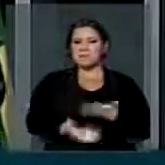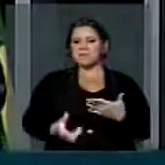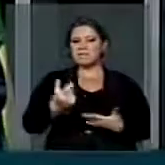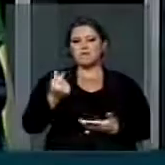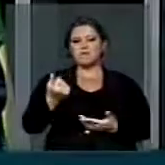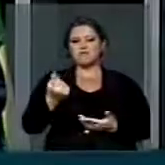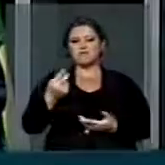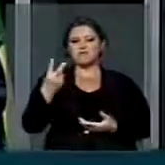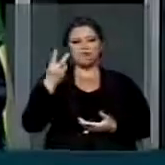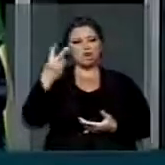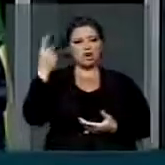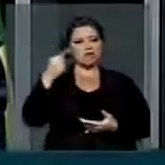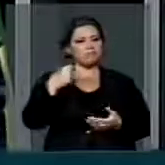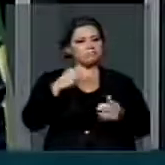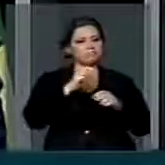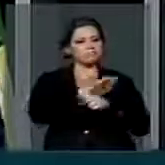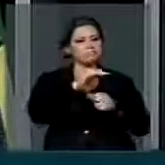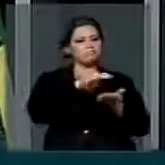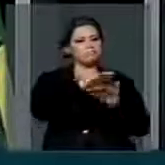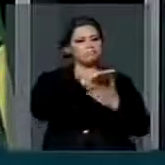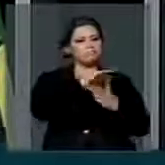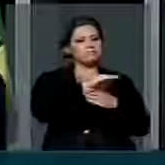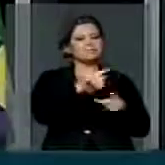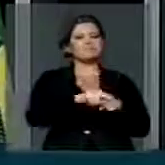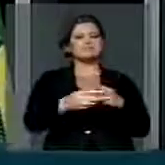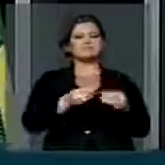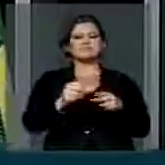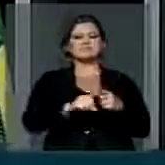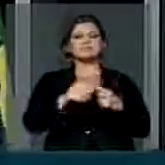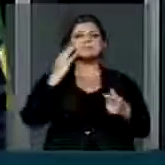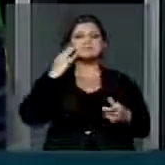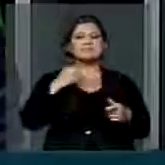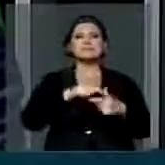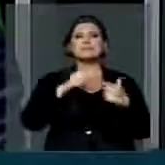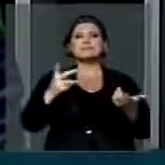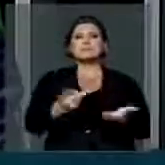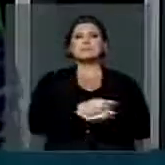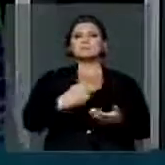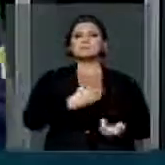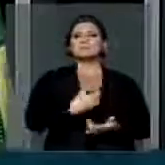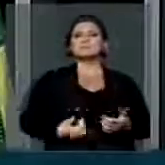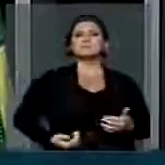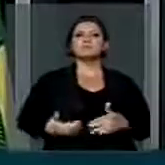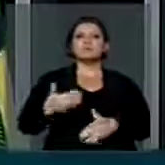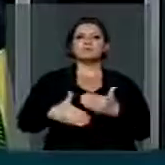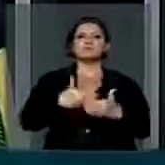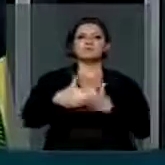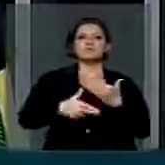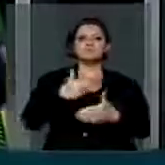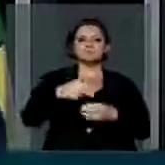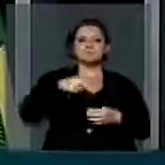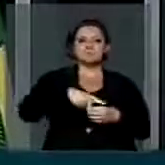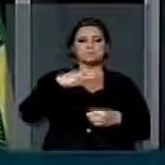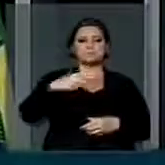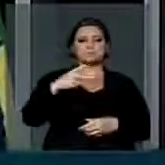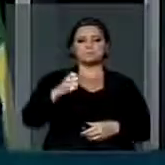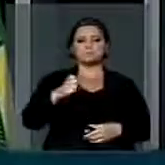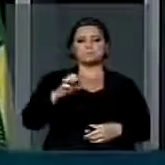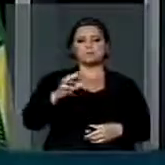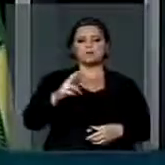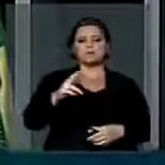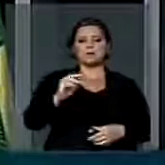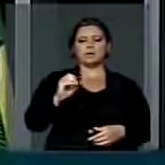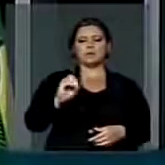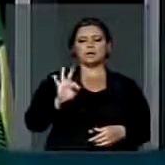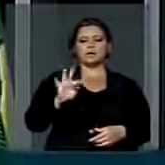valor do seu investimento ao longo da gestão temerária desse atual governo, que está levando a Petrobras para o buraco. Daí